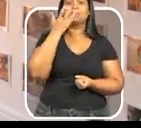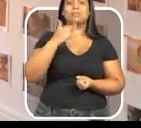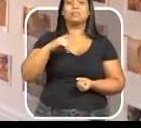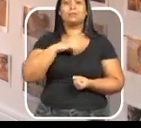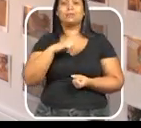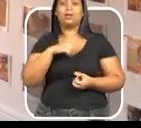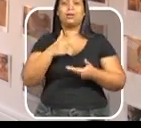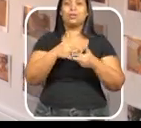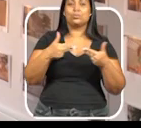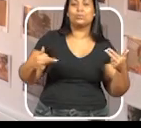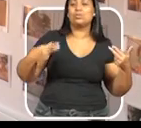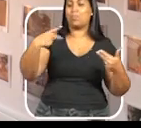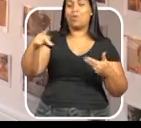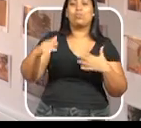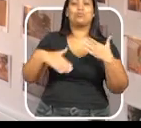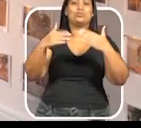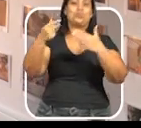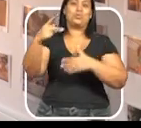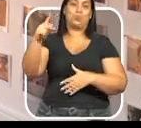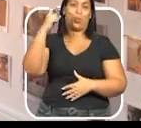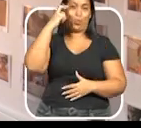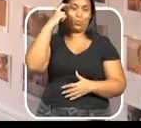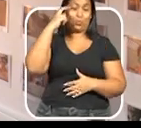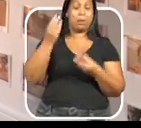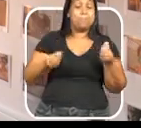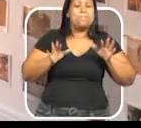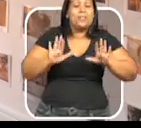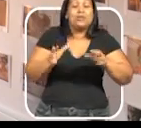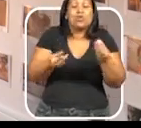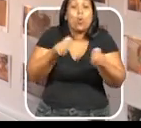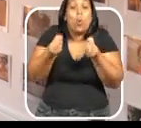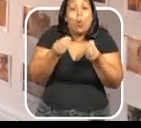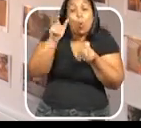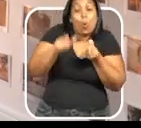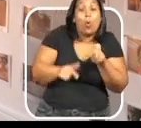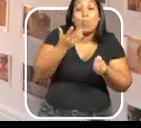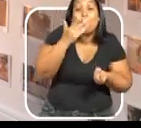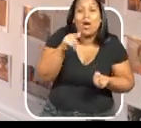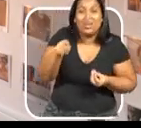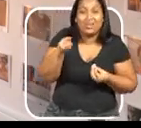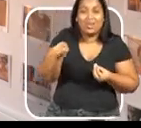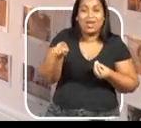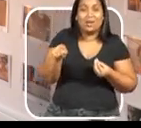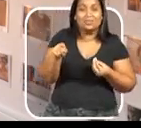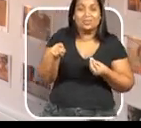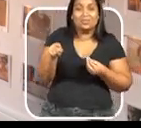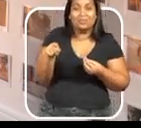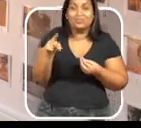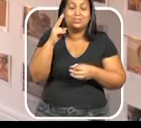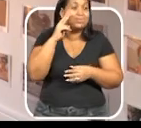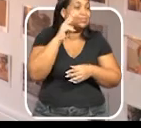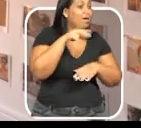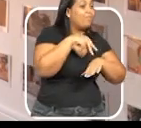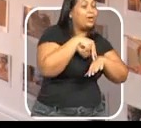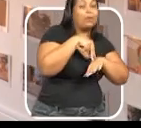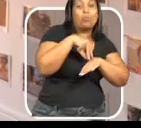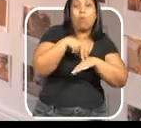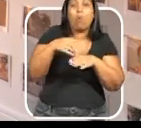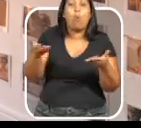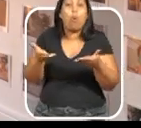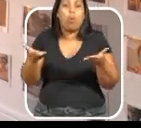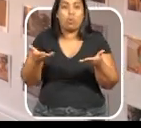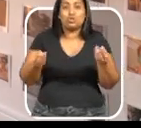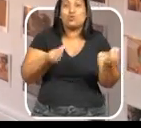têm na produção da sua cultura, mas como é que essa criança está se vendo nos lugares em que ela ocupa